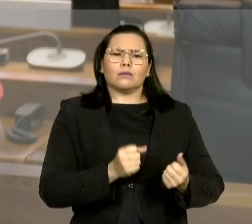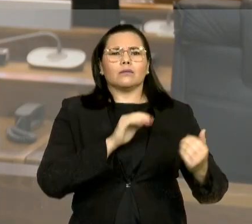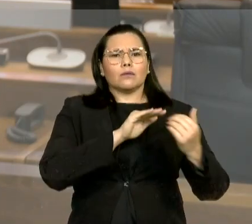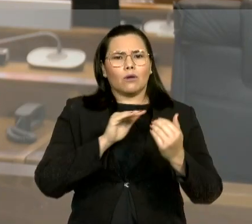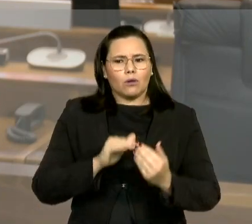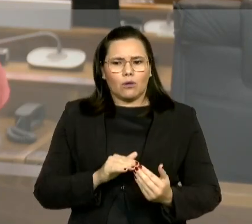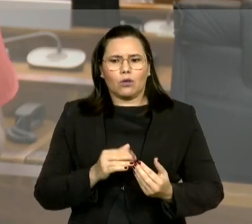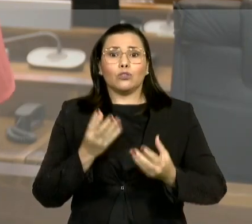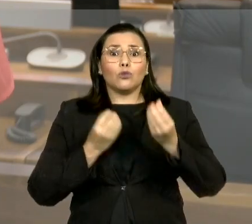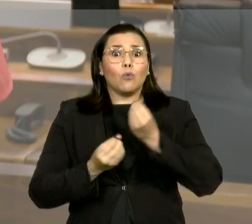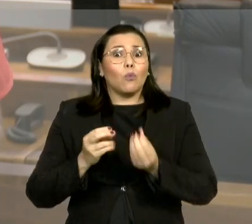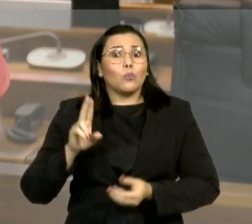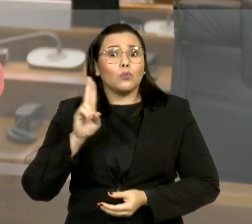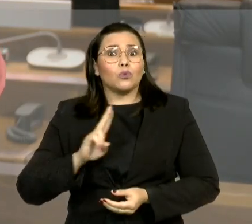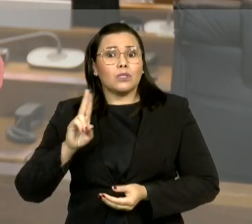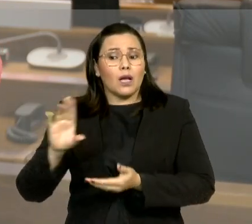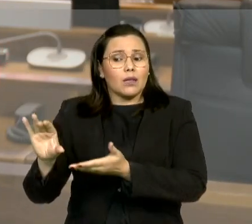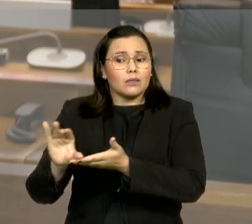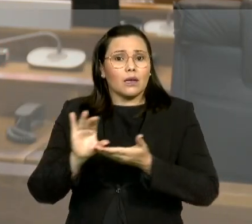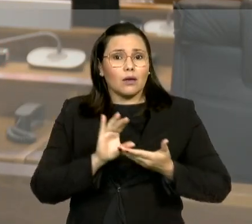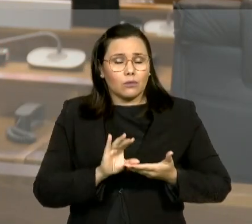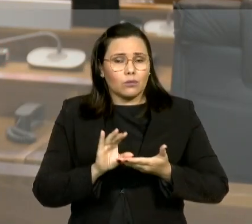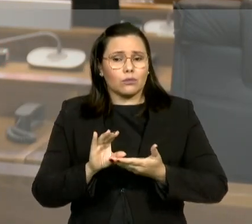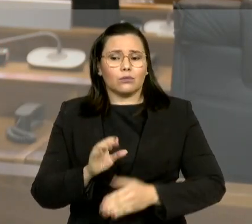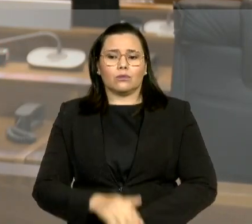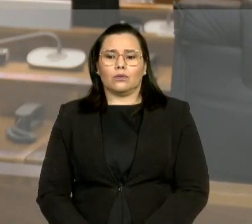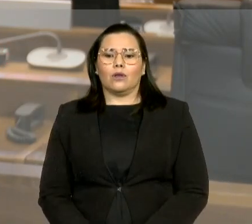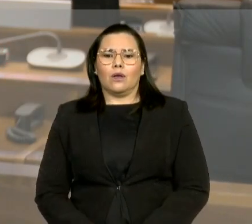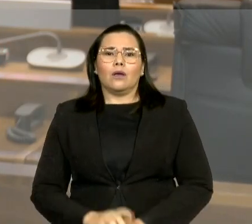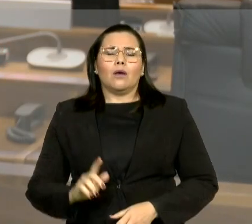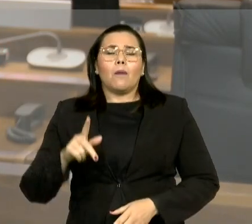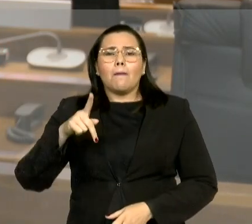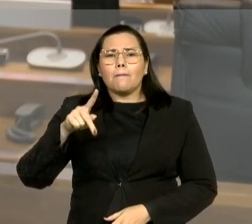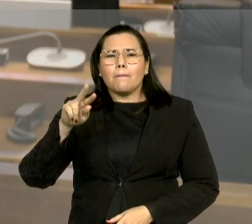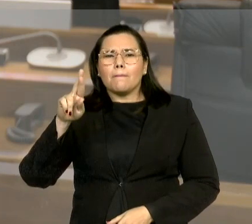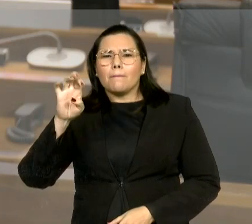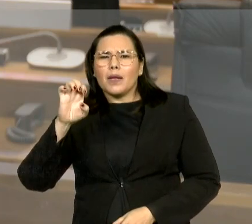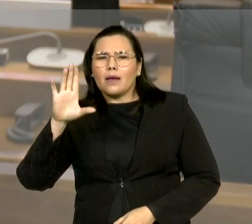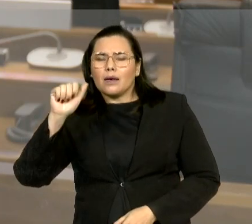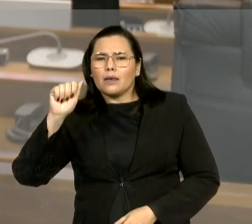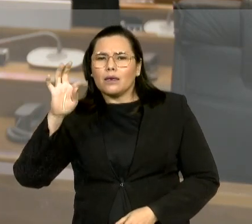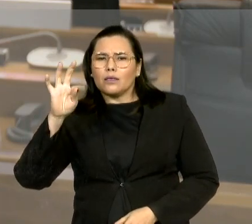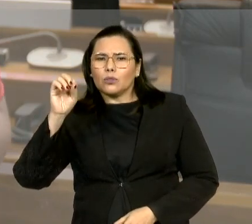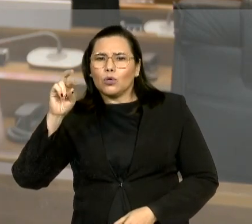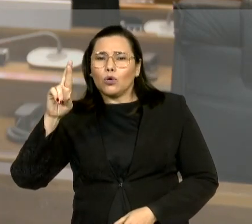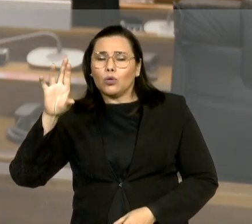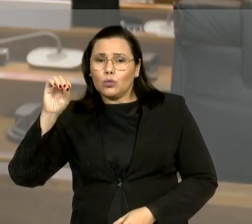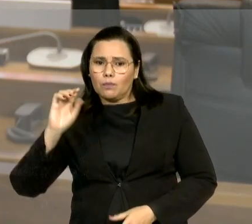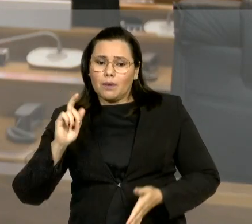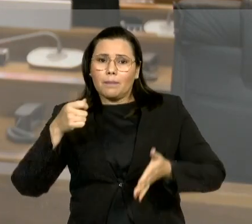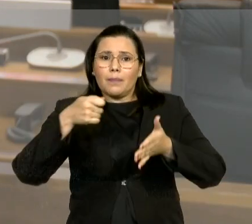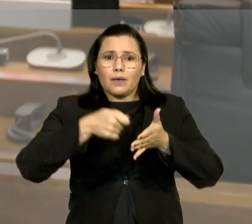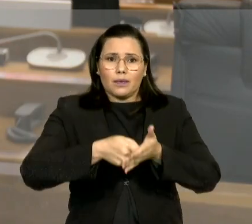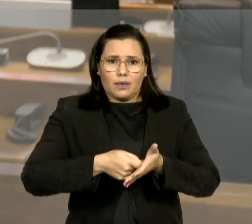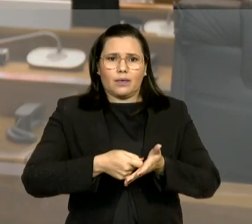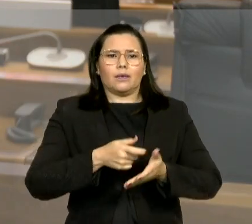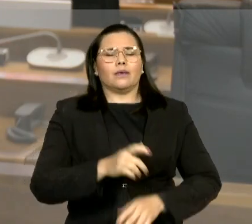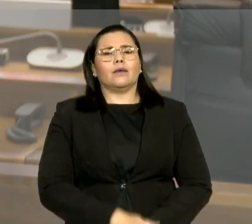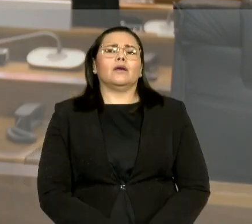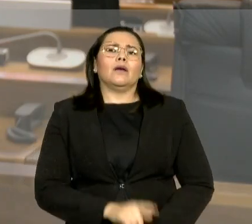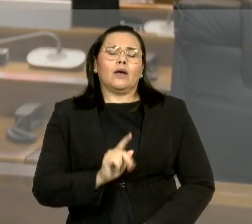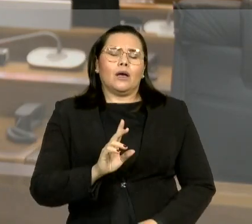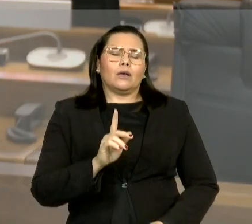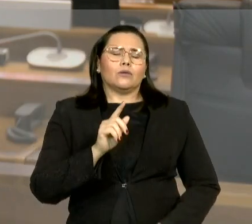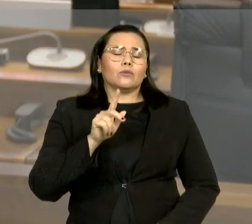destinação de parte dos precatórios pagos aos professores da rede estadual para o pagamento de honorários advocatícios,